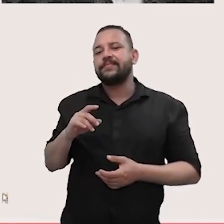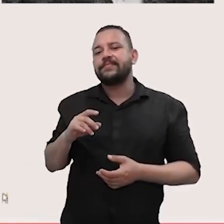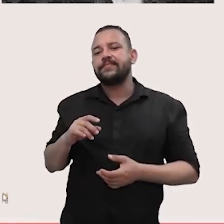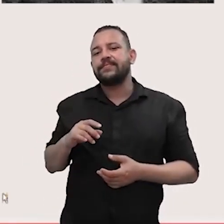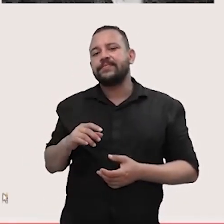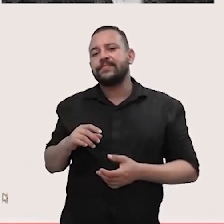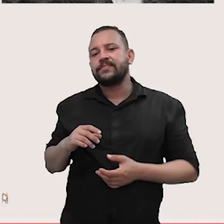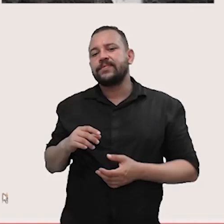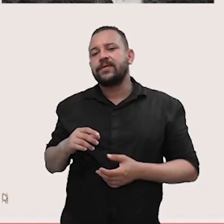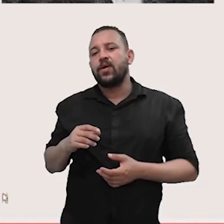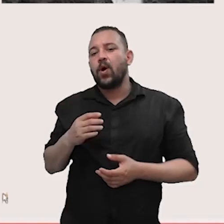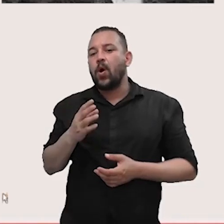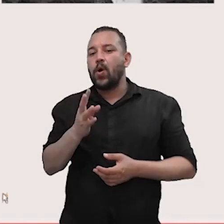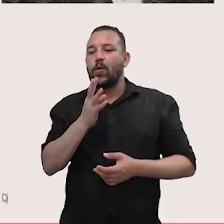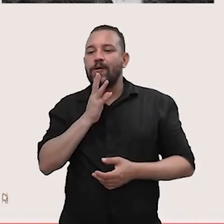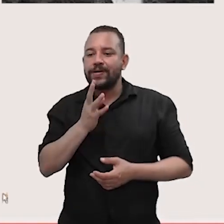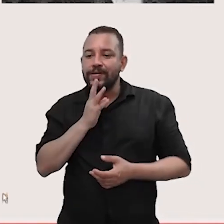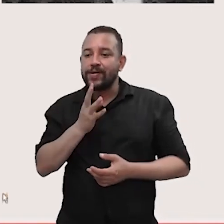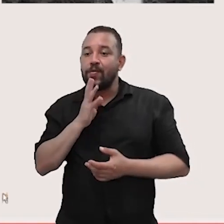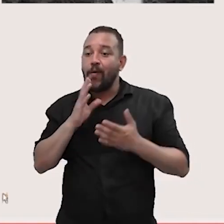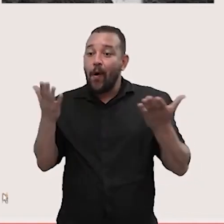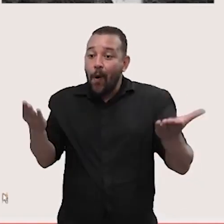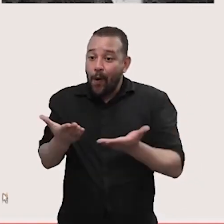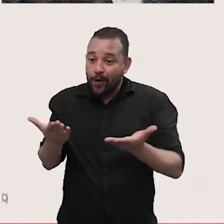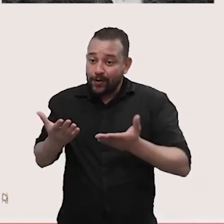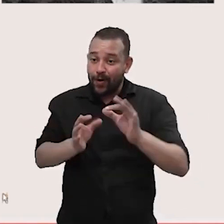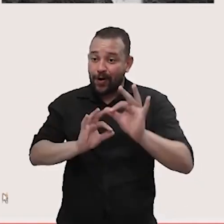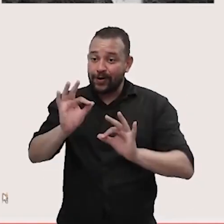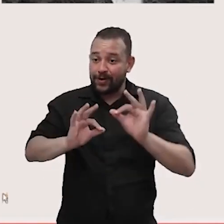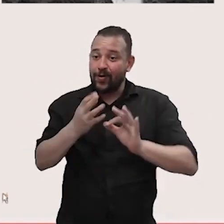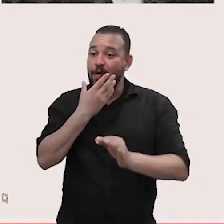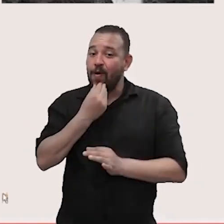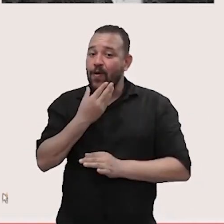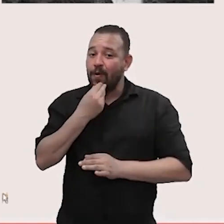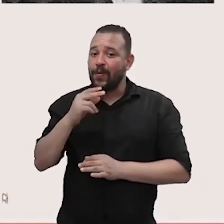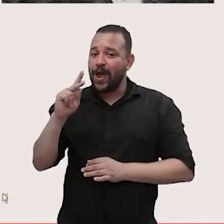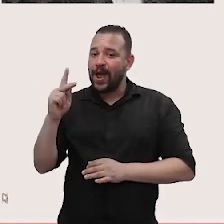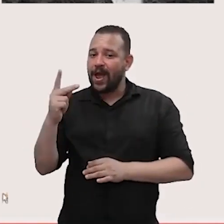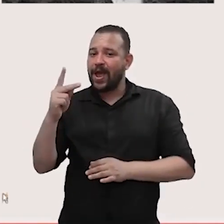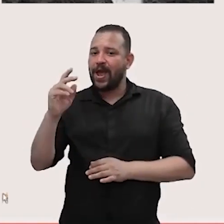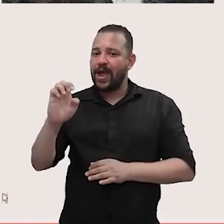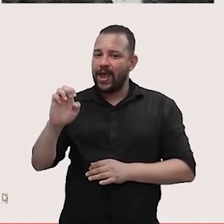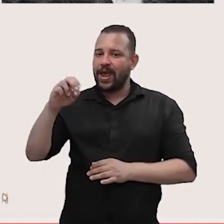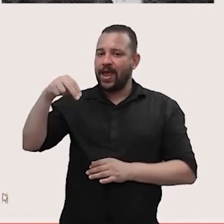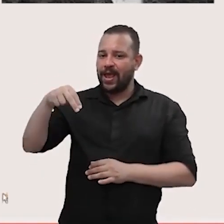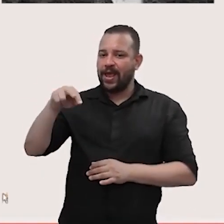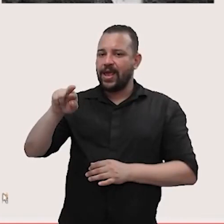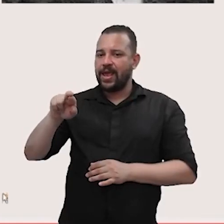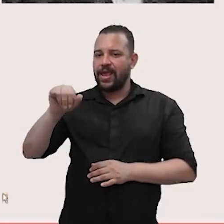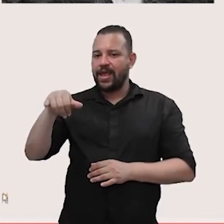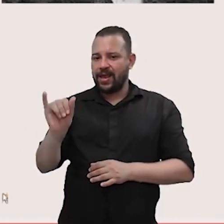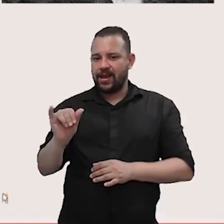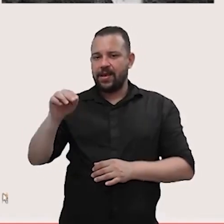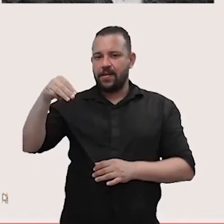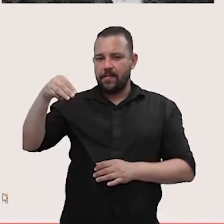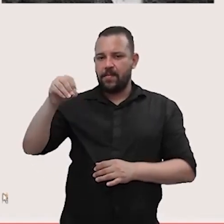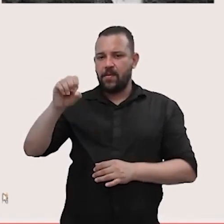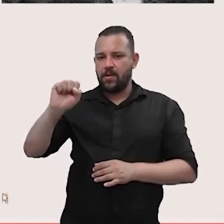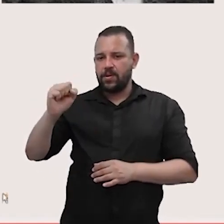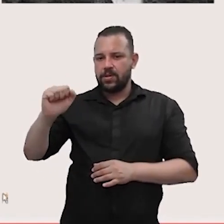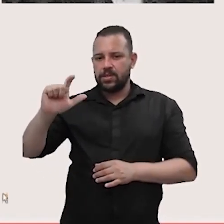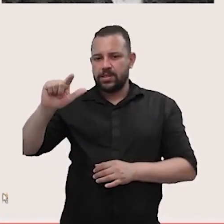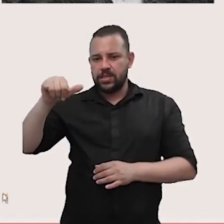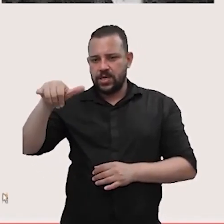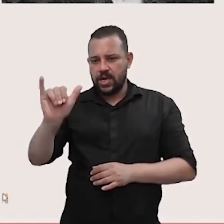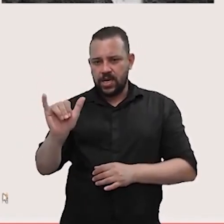a conhecemos atualmente, foi organizada por Henry Moseley em 1913. Moseley